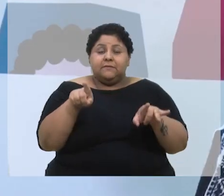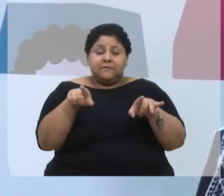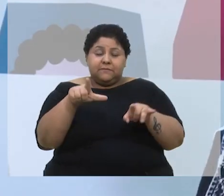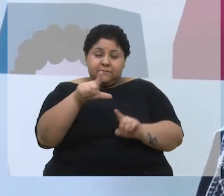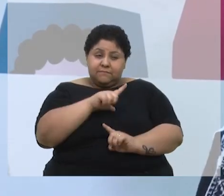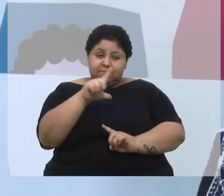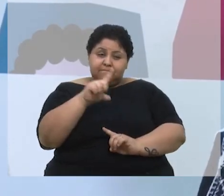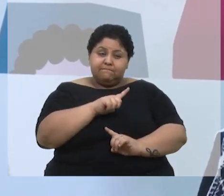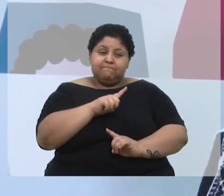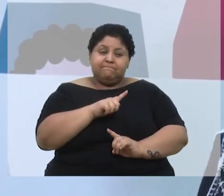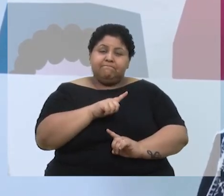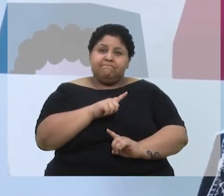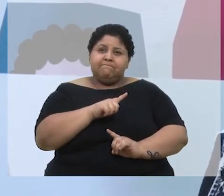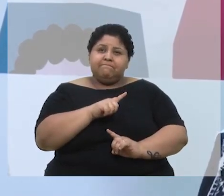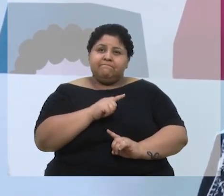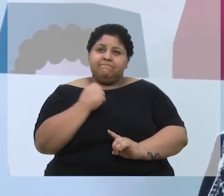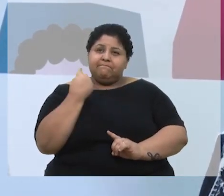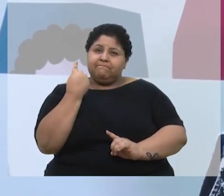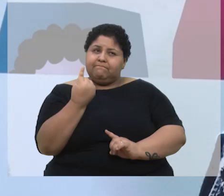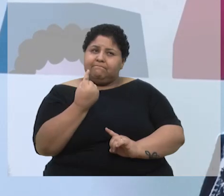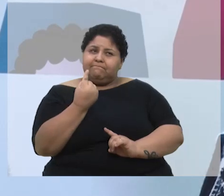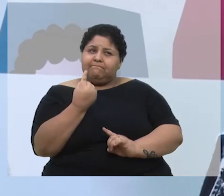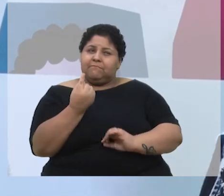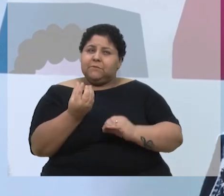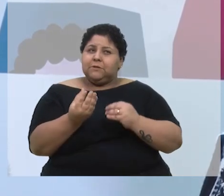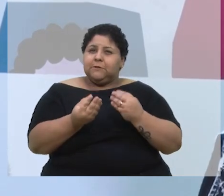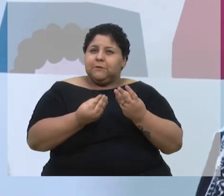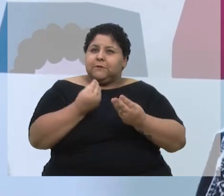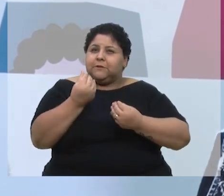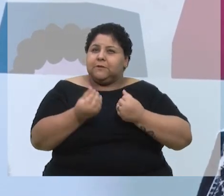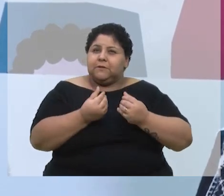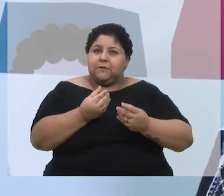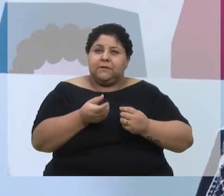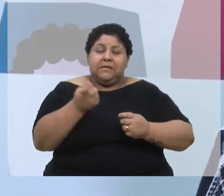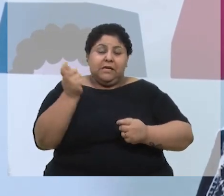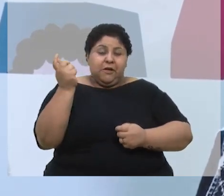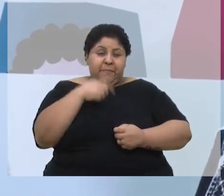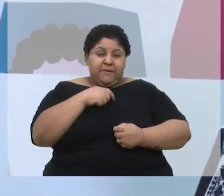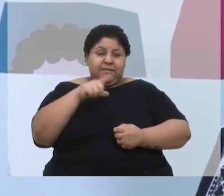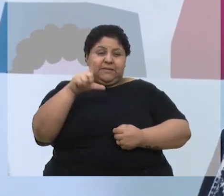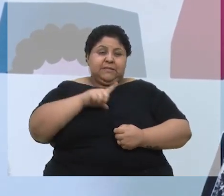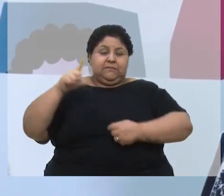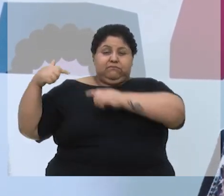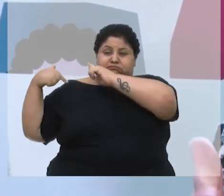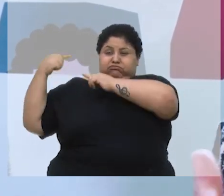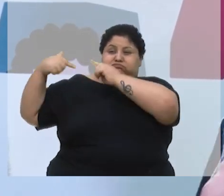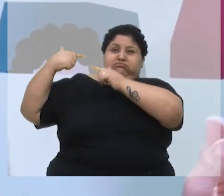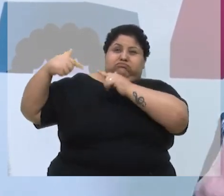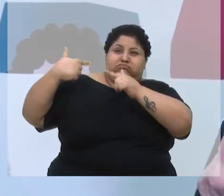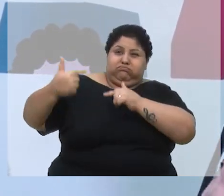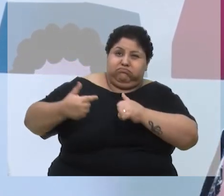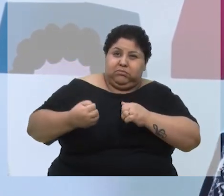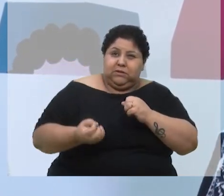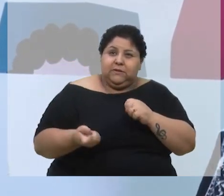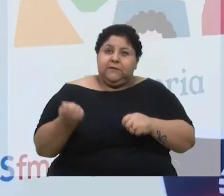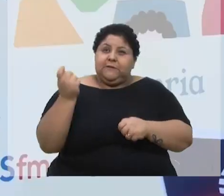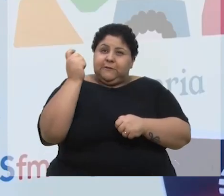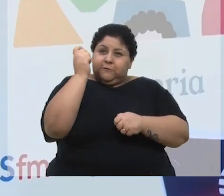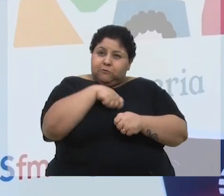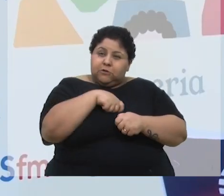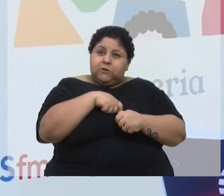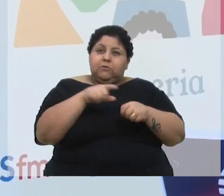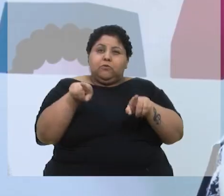literatura propriamente dita, a minha área é um ensaio, é outra coisa. E o que é o ensaio? Ensaio